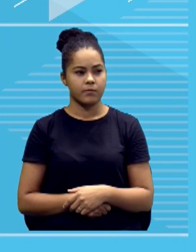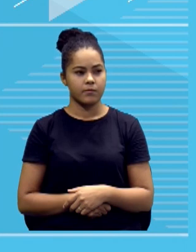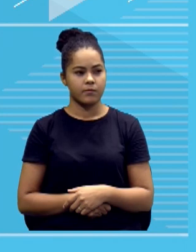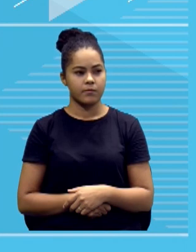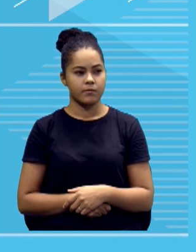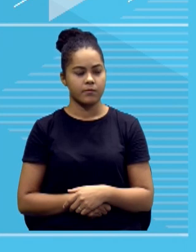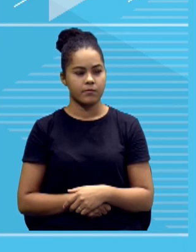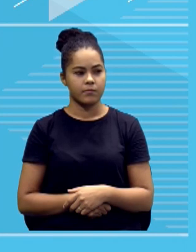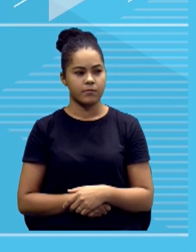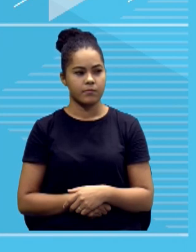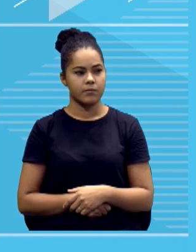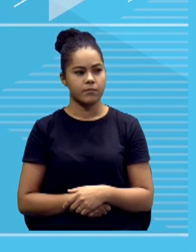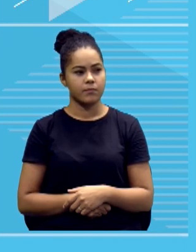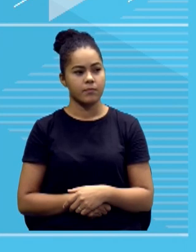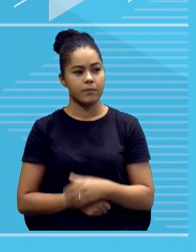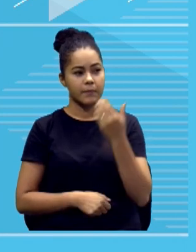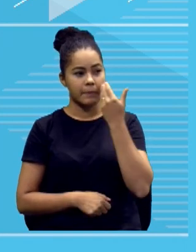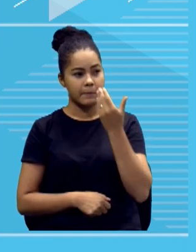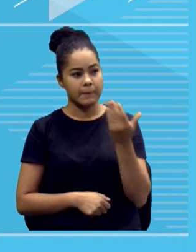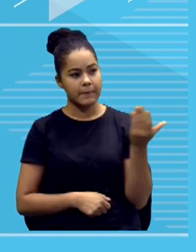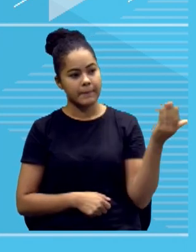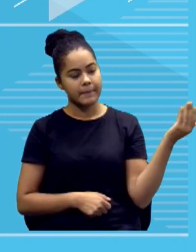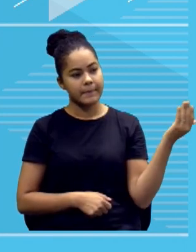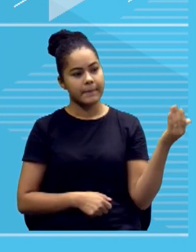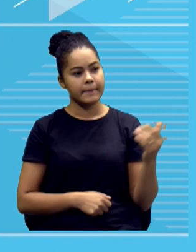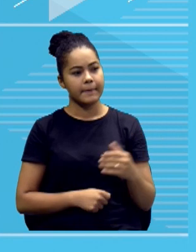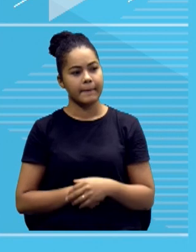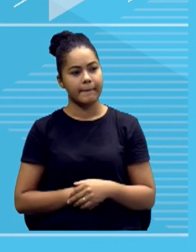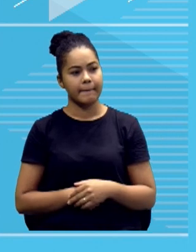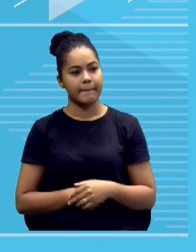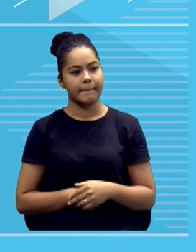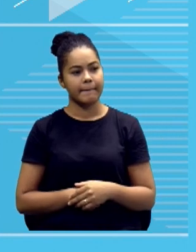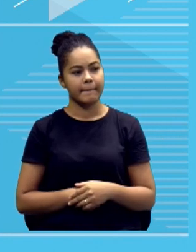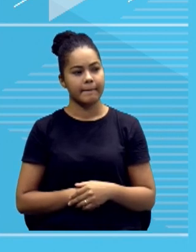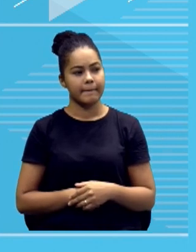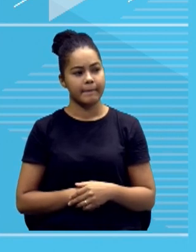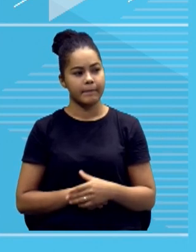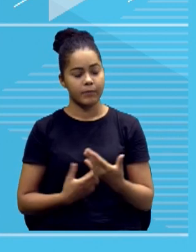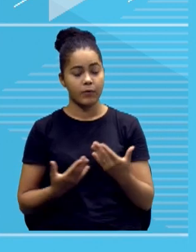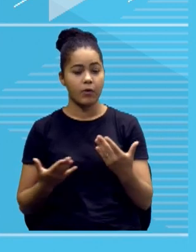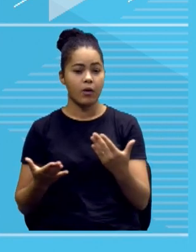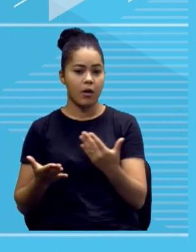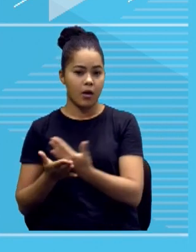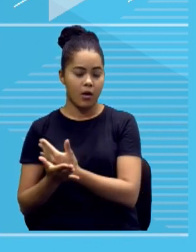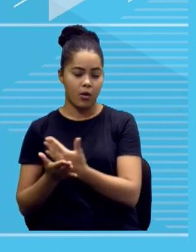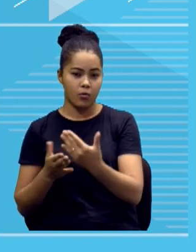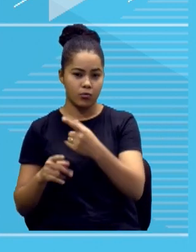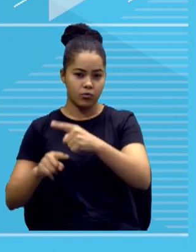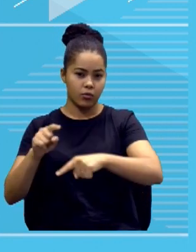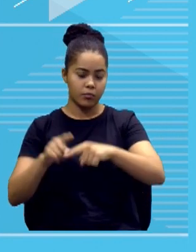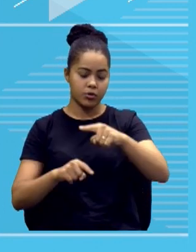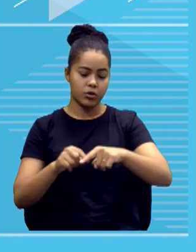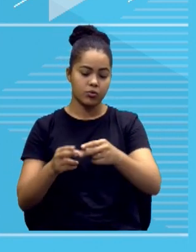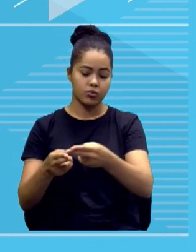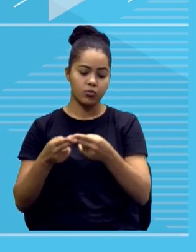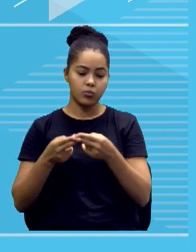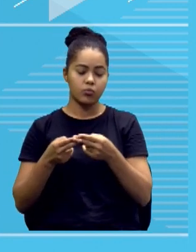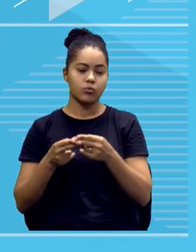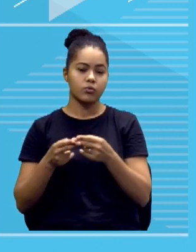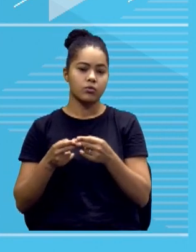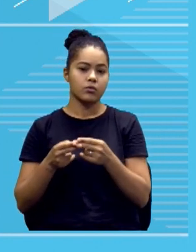Tá. O fenômeno utilizado por alguns geradores acima para transformar energia mecânica em elétrica é chamado